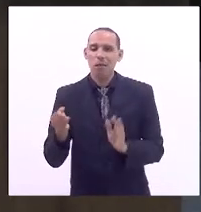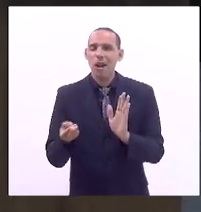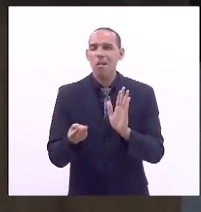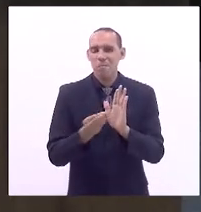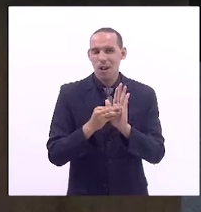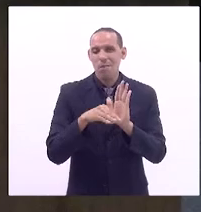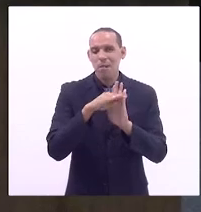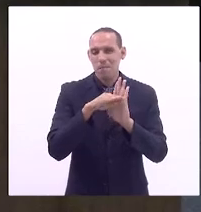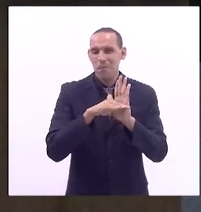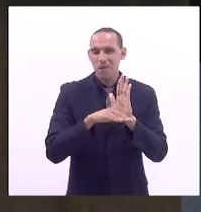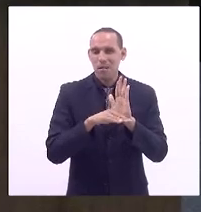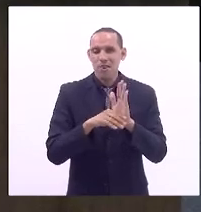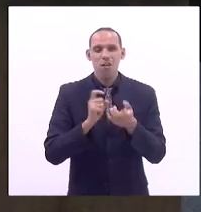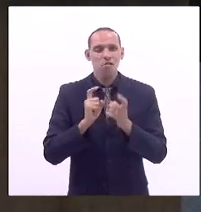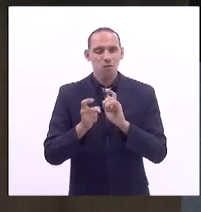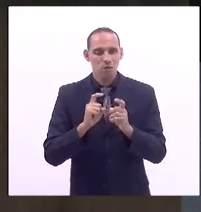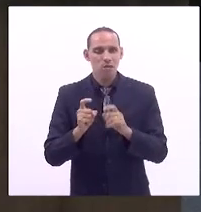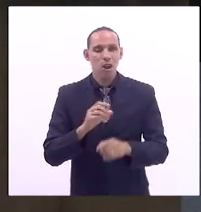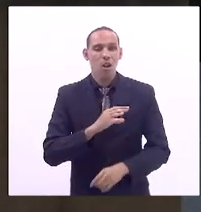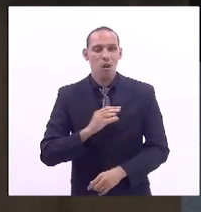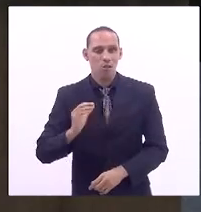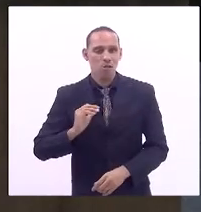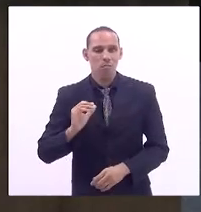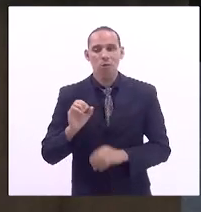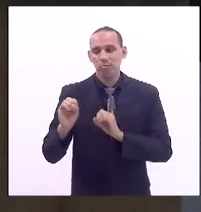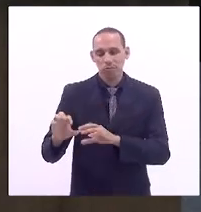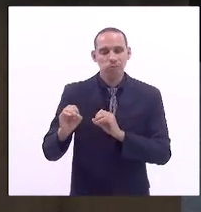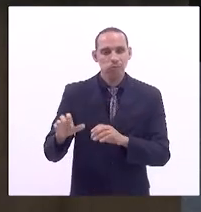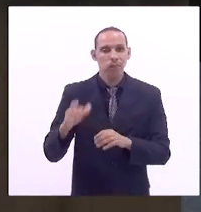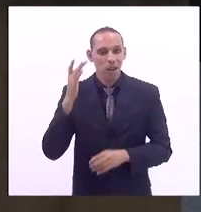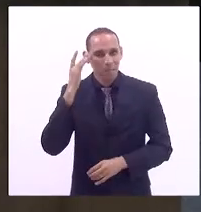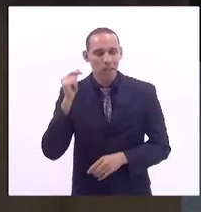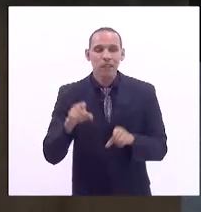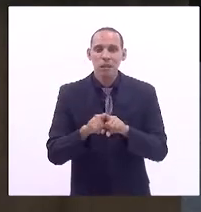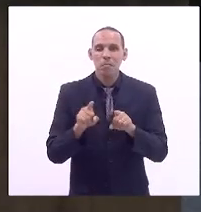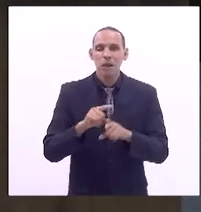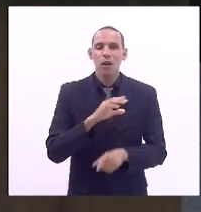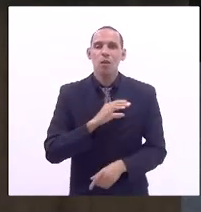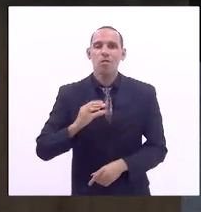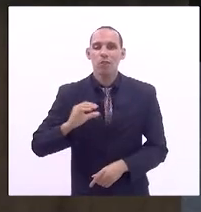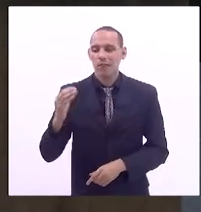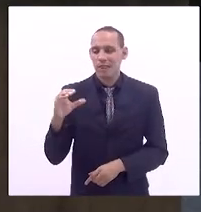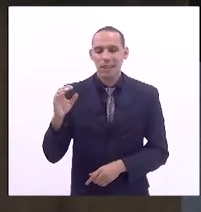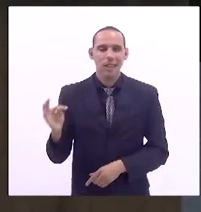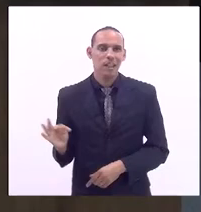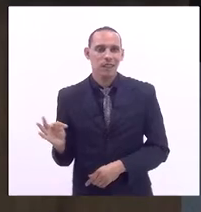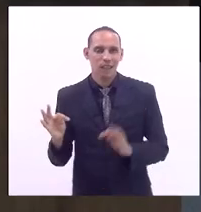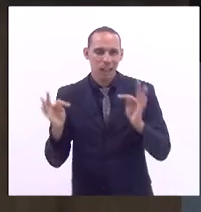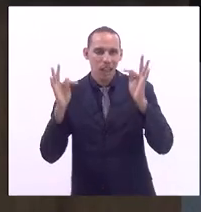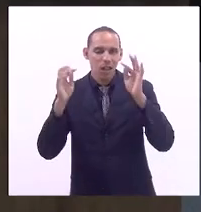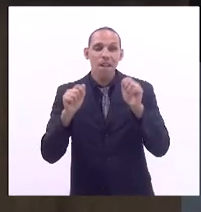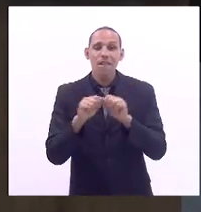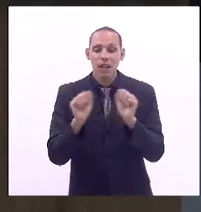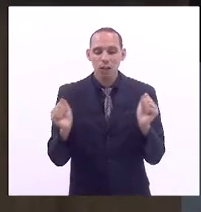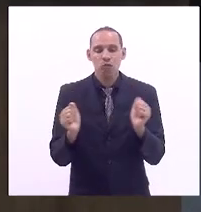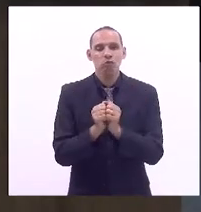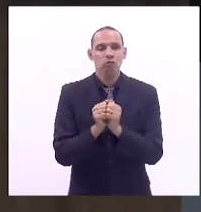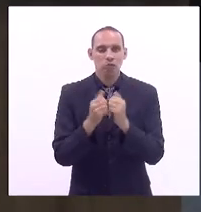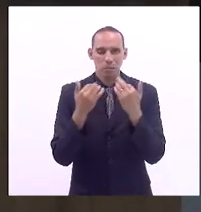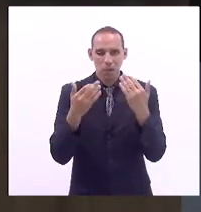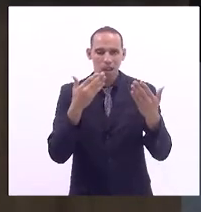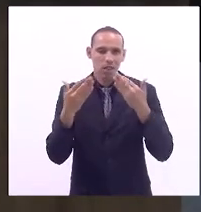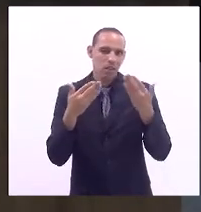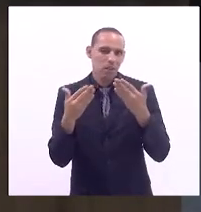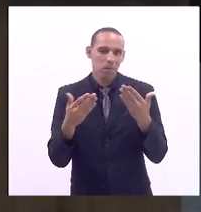da reunião da comissão de Educação de amanhã e também convidamos a comissão de ciência e tecnologia para gente fazer essa audiência pública em conjunto